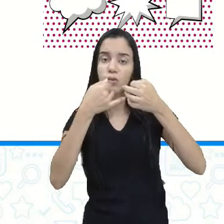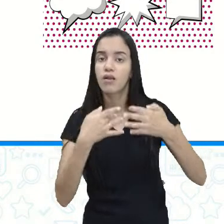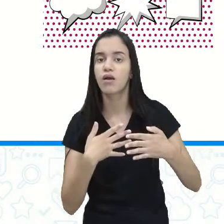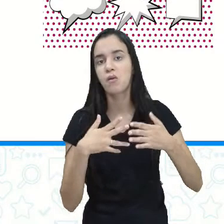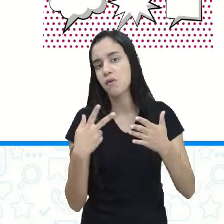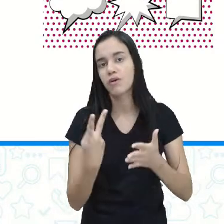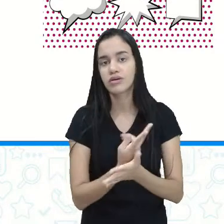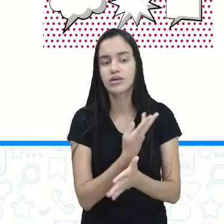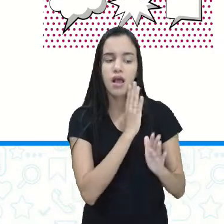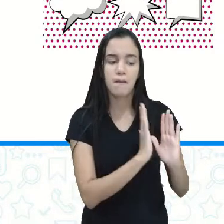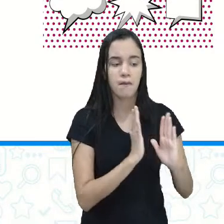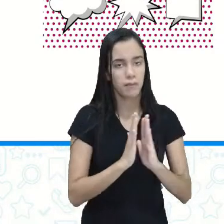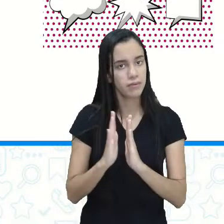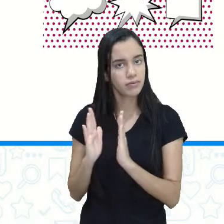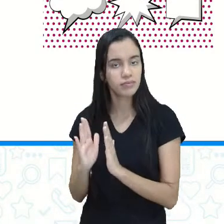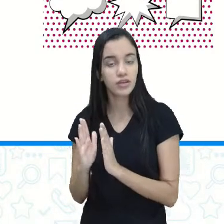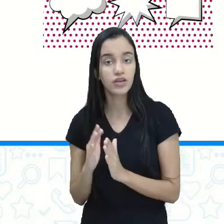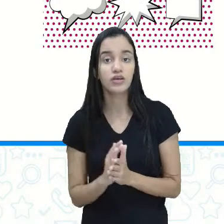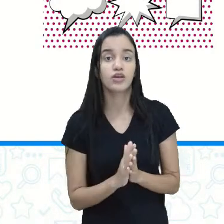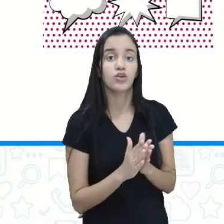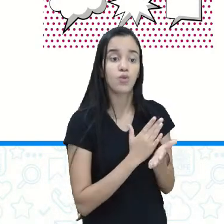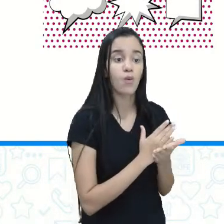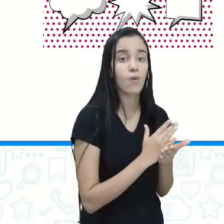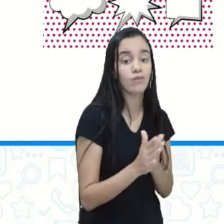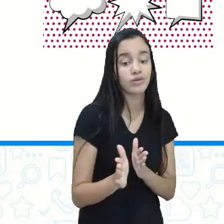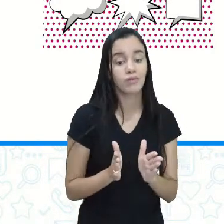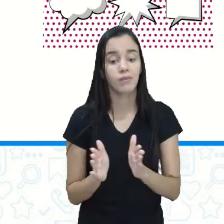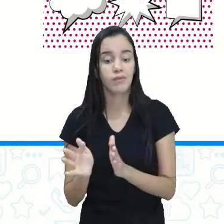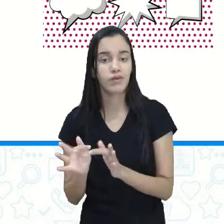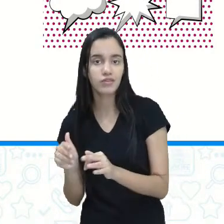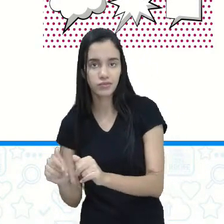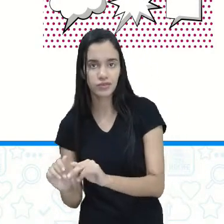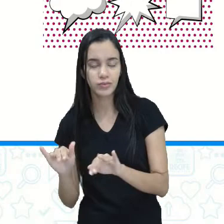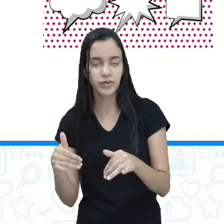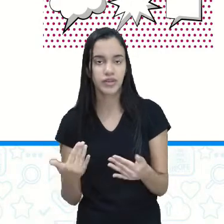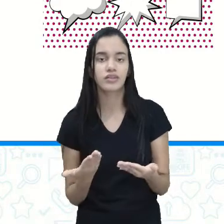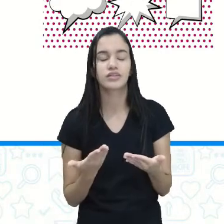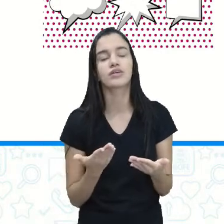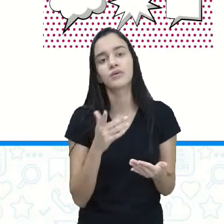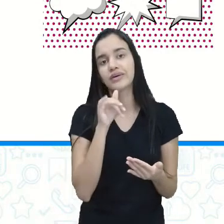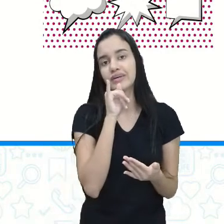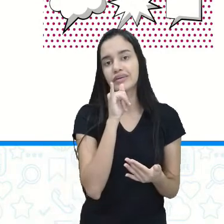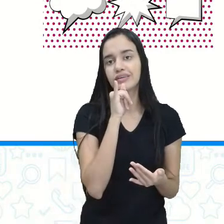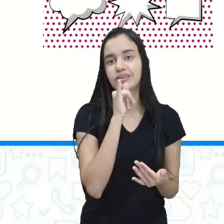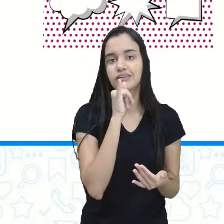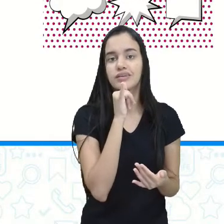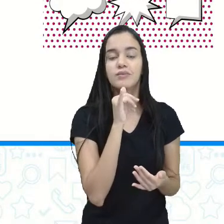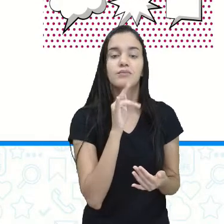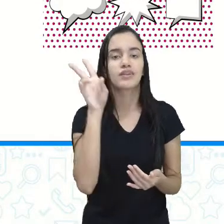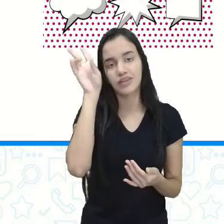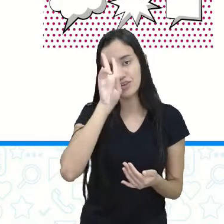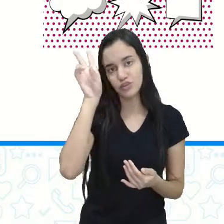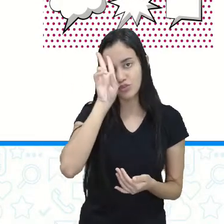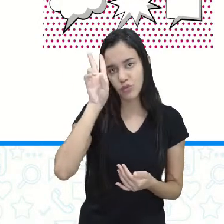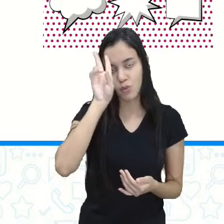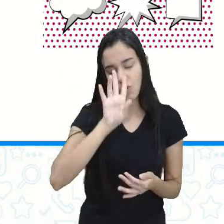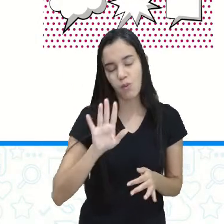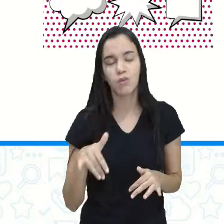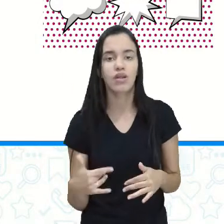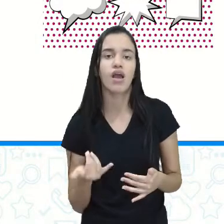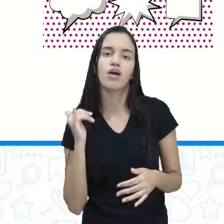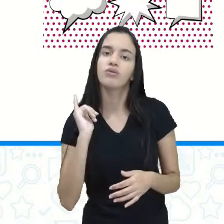uma sequência, com começo, meio e fim. Então, os quadrinhos contêm uma história, é